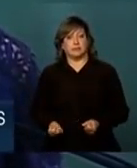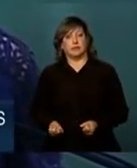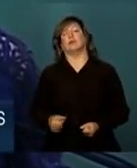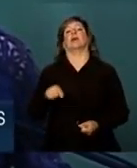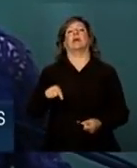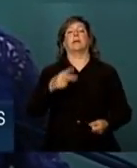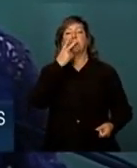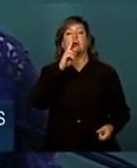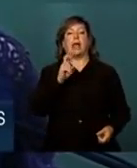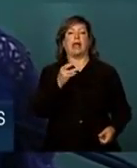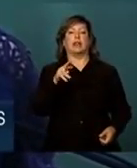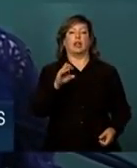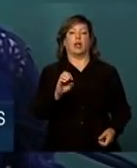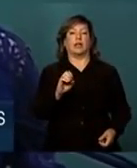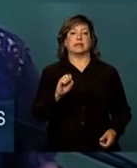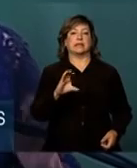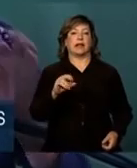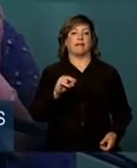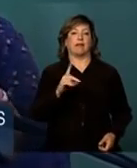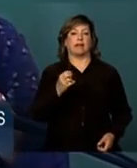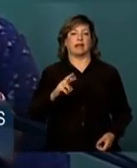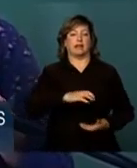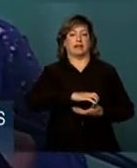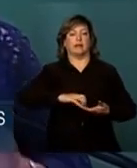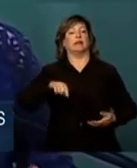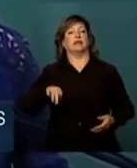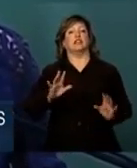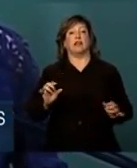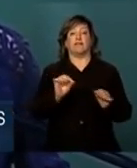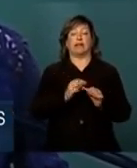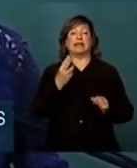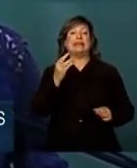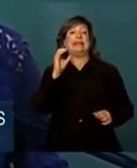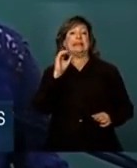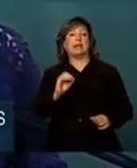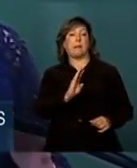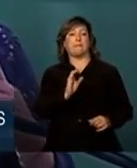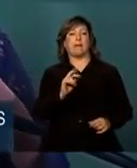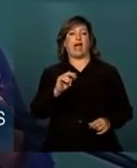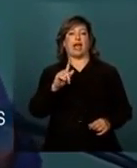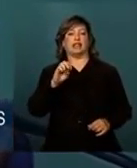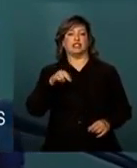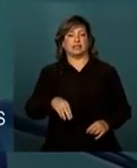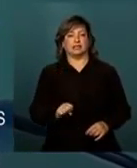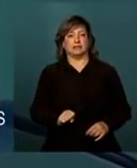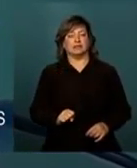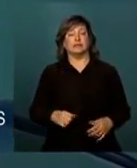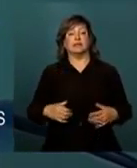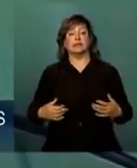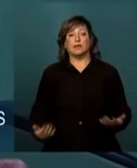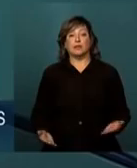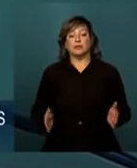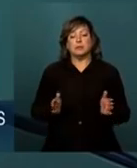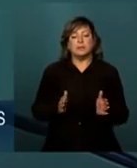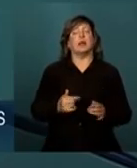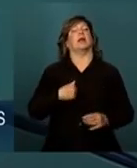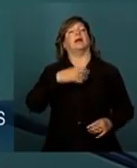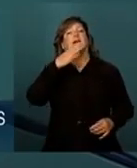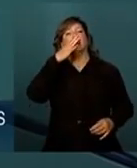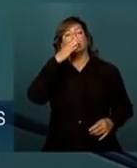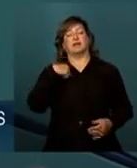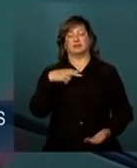uma retroescavadeira, ele já fez 30 barraginhas. É a coisa que mais me